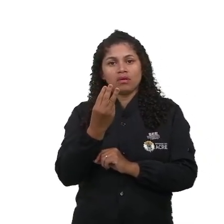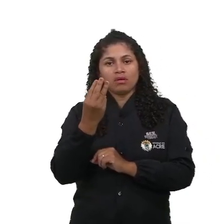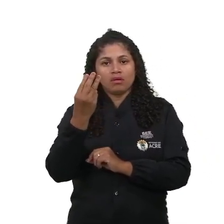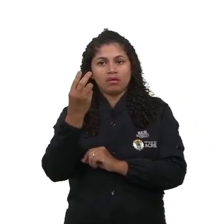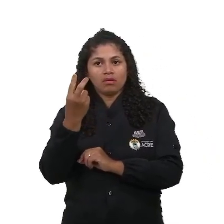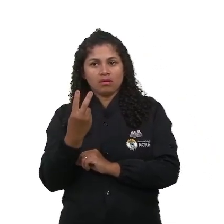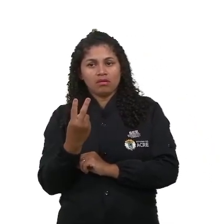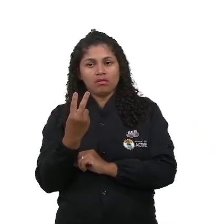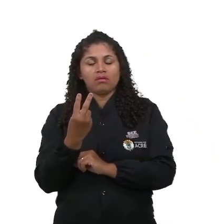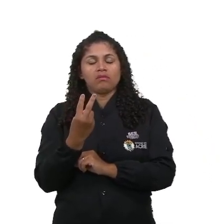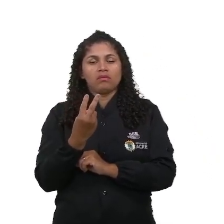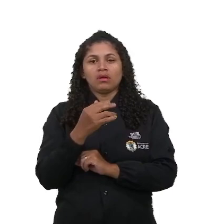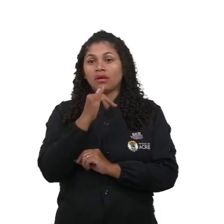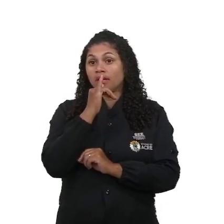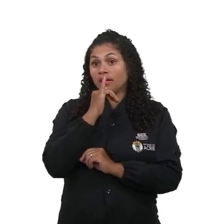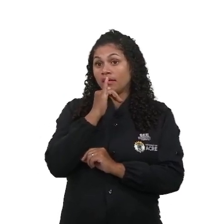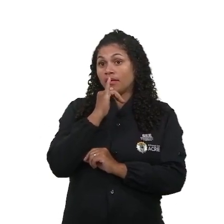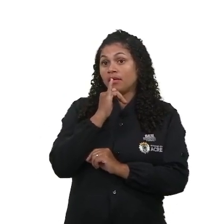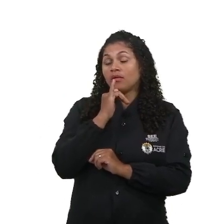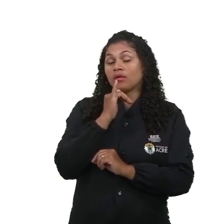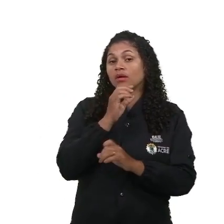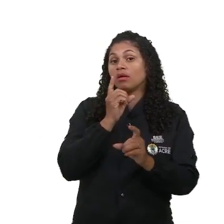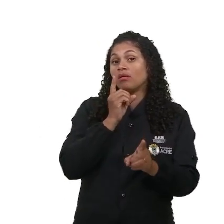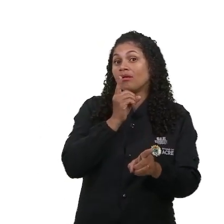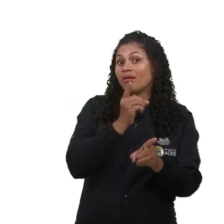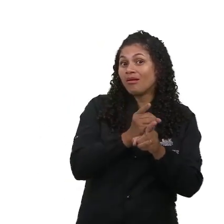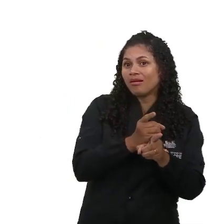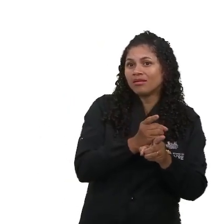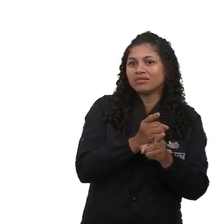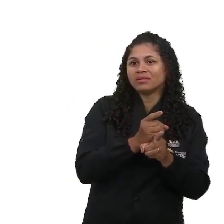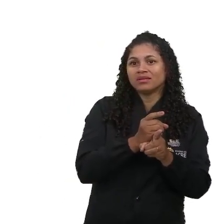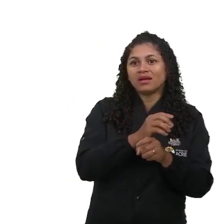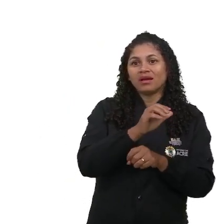Por exemplo, eu posso determinar o alfa V primeiro.